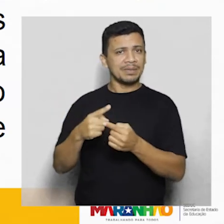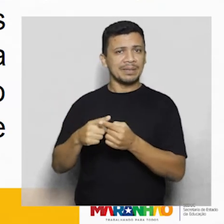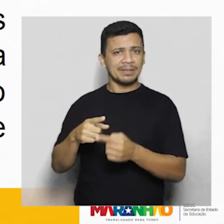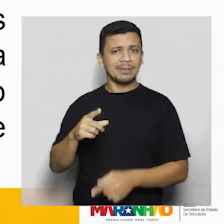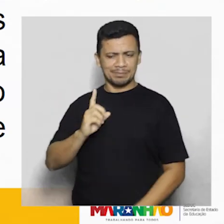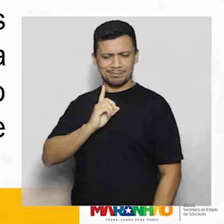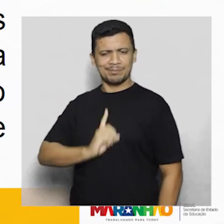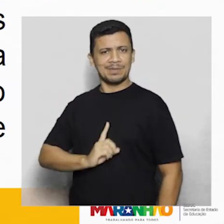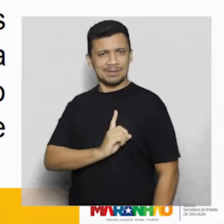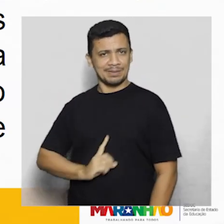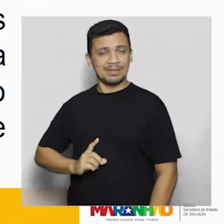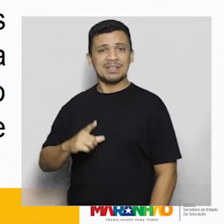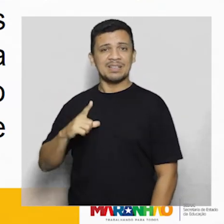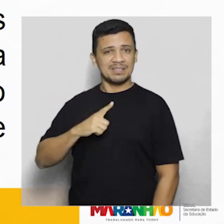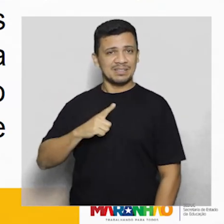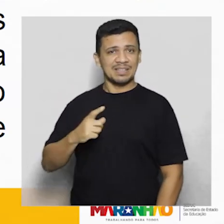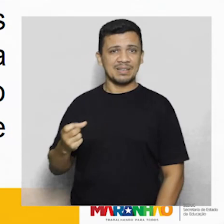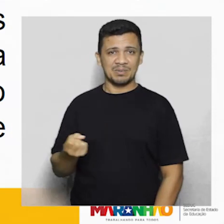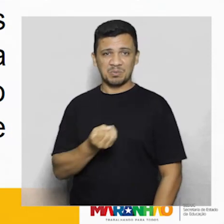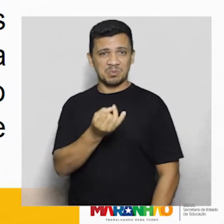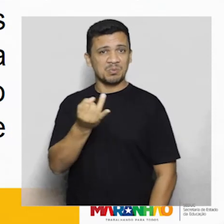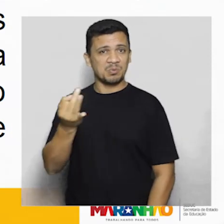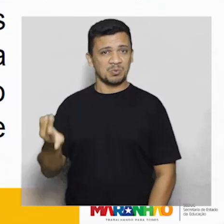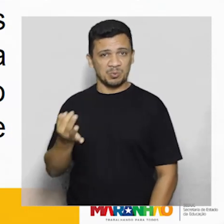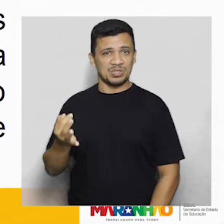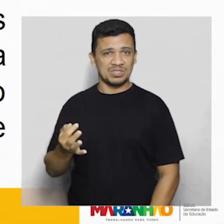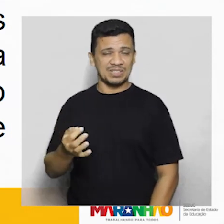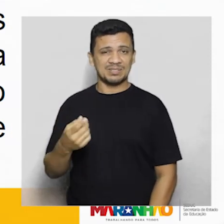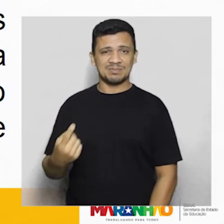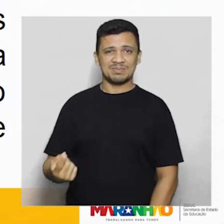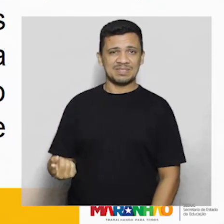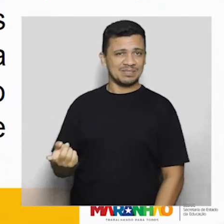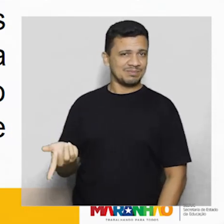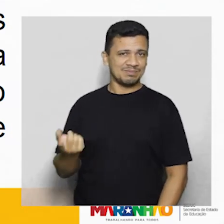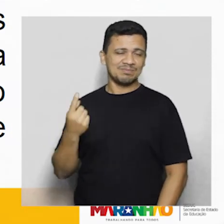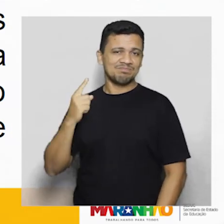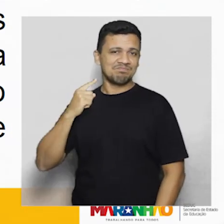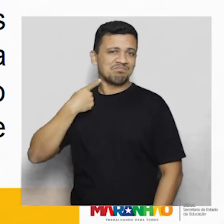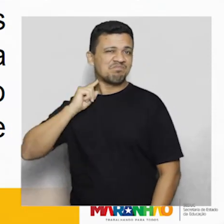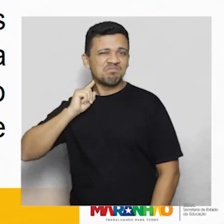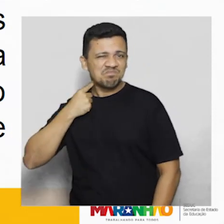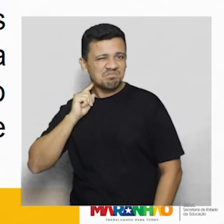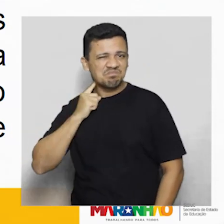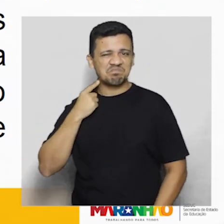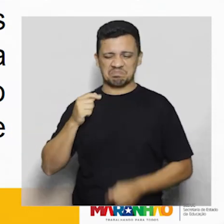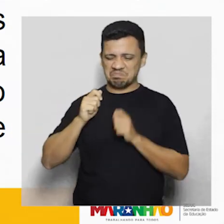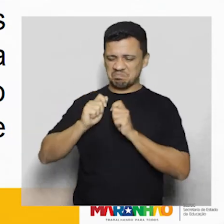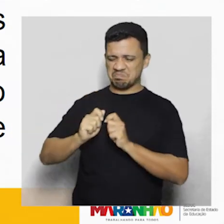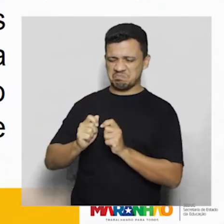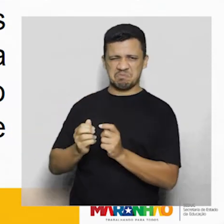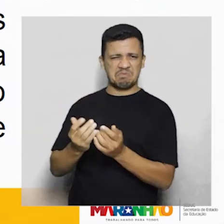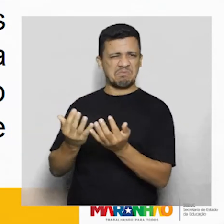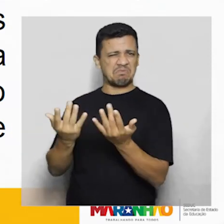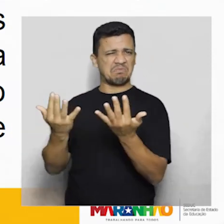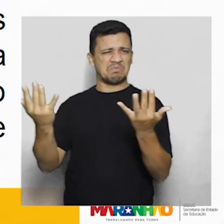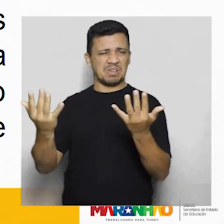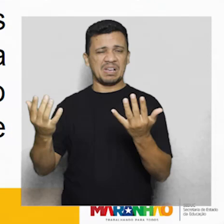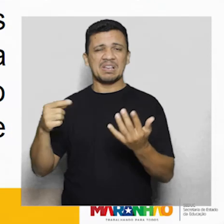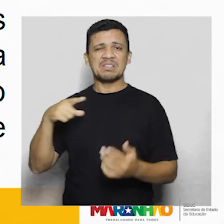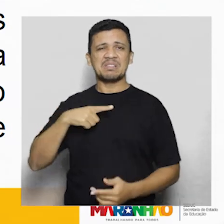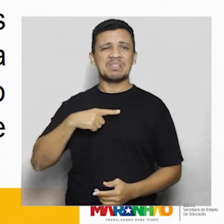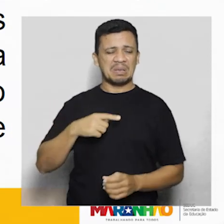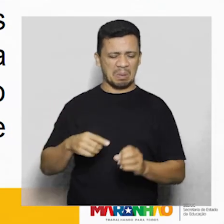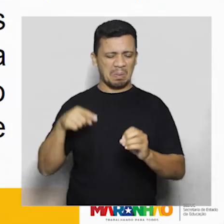com taxas mais elevadas de emissões do gases de efeito estufa por fim alternativa